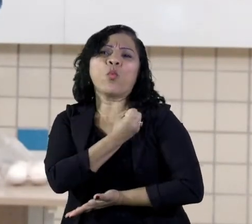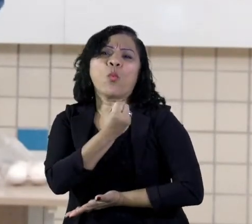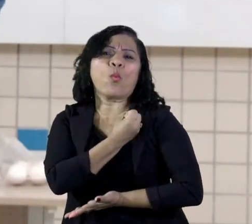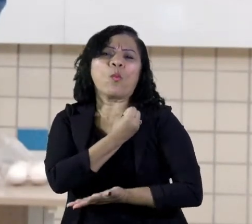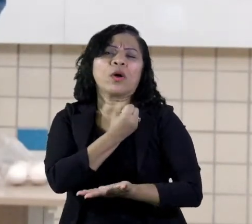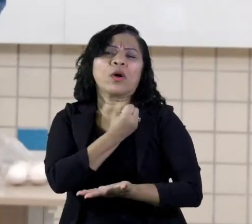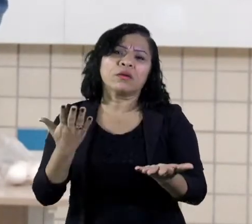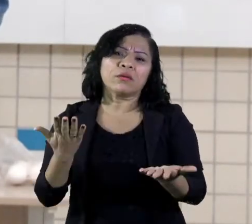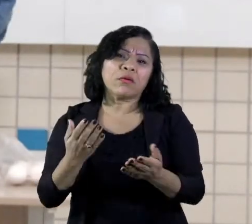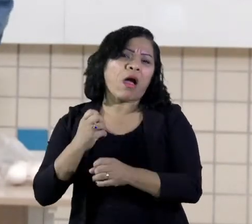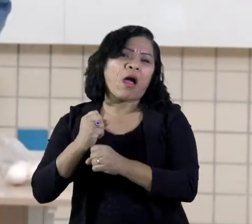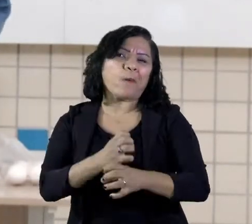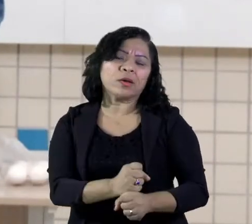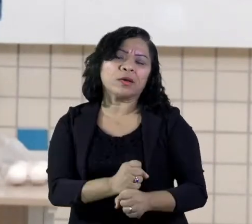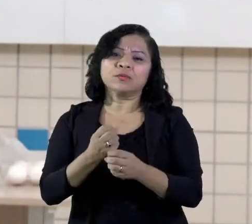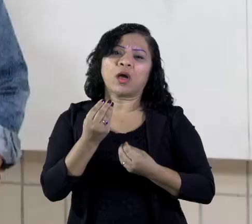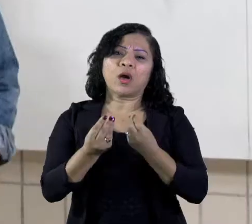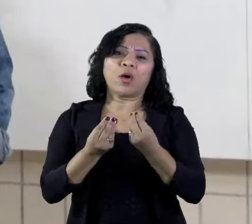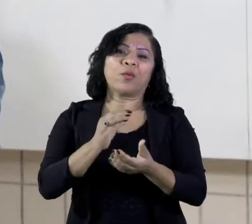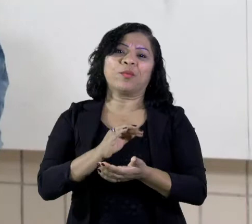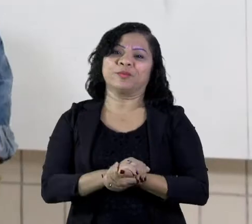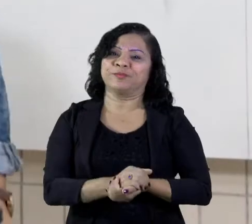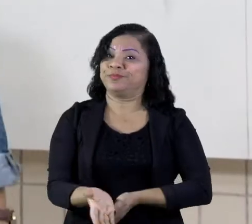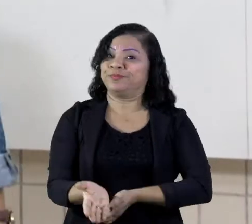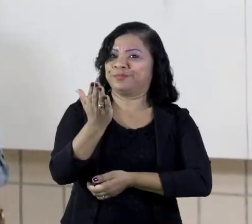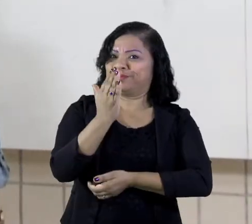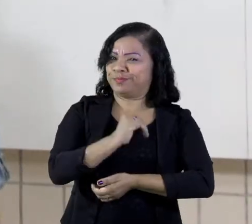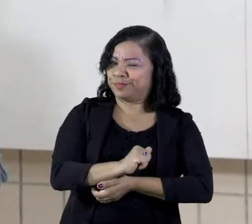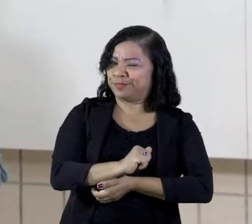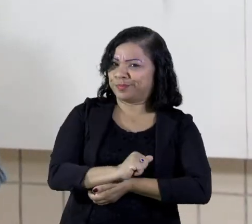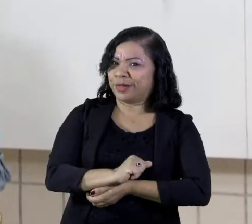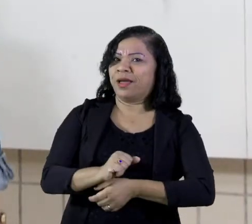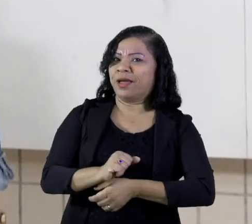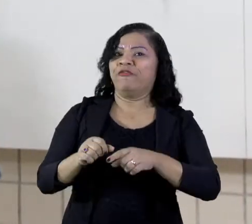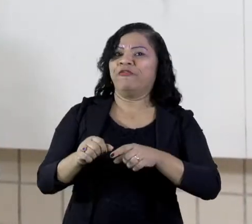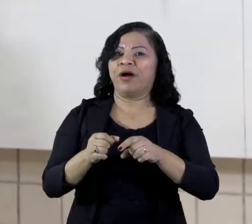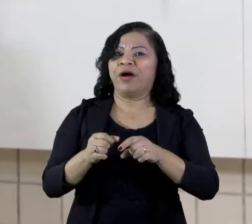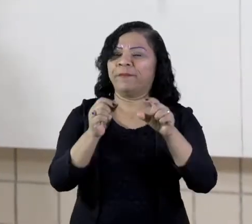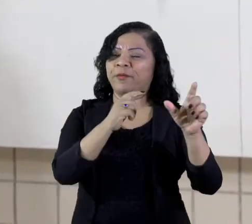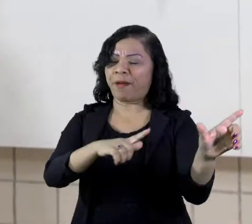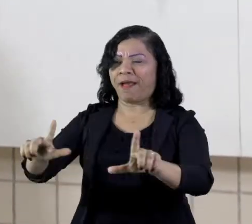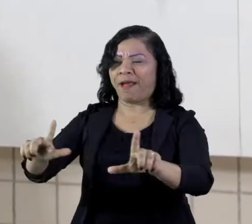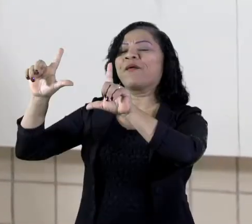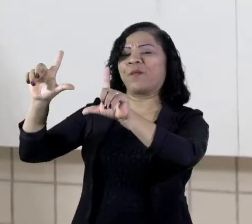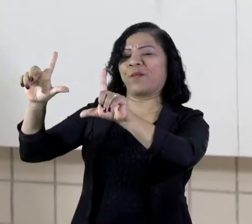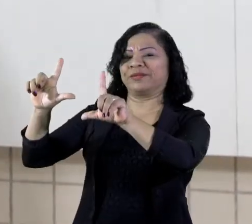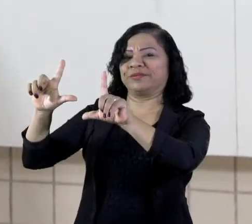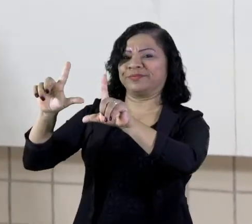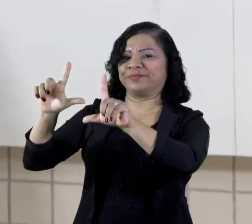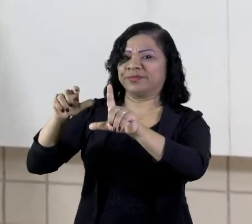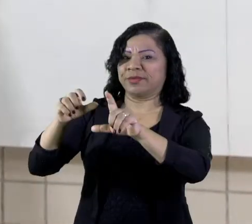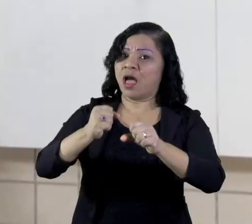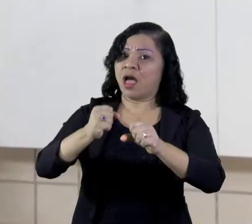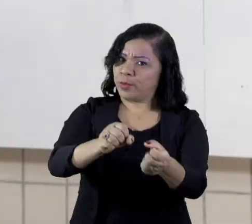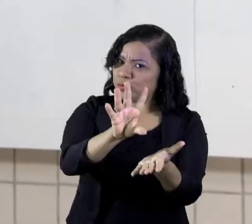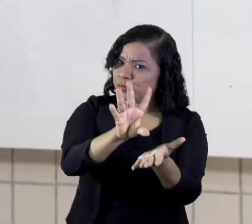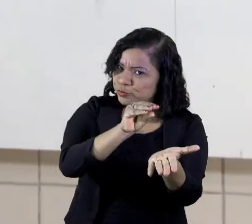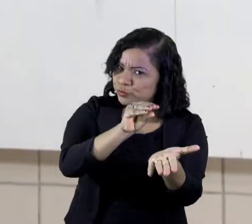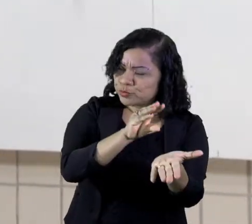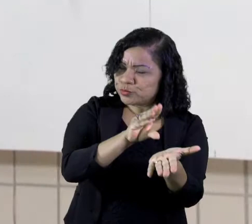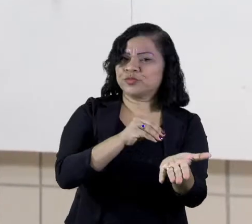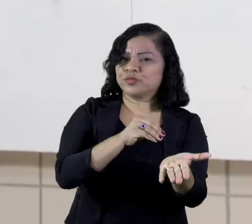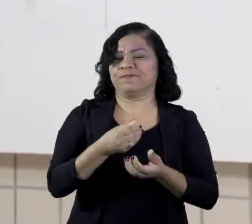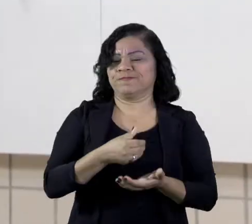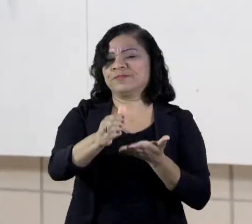operações? Vamos para o quadro. Preparados? Quem puder anotar, anote aí, beleza? Então, olha só.